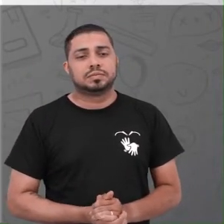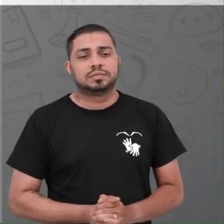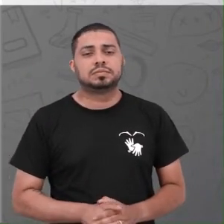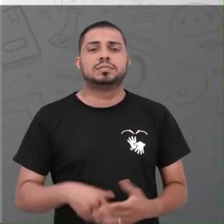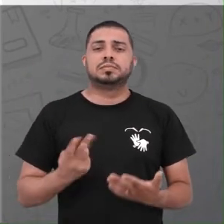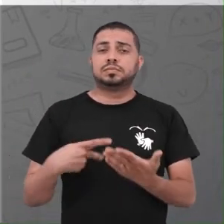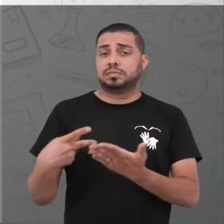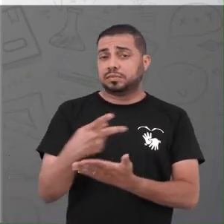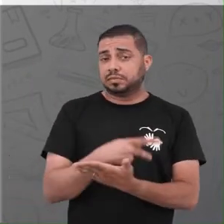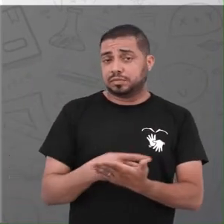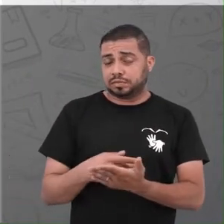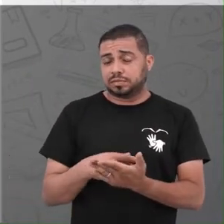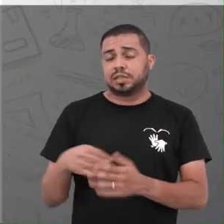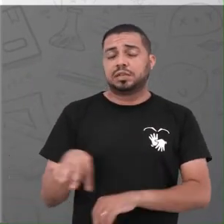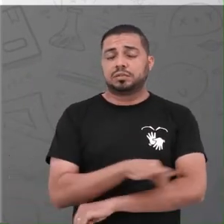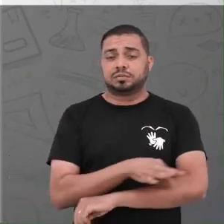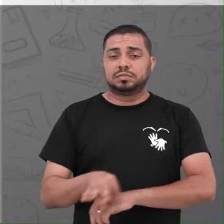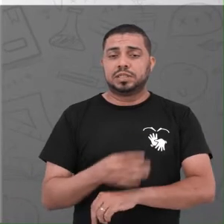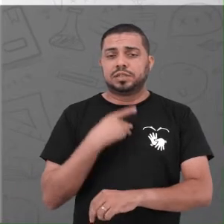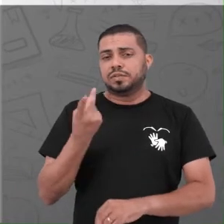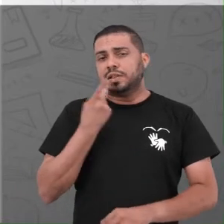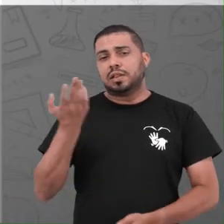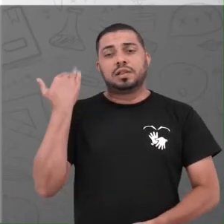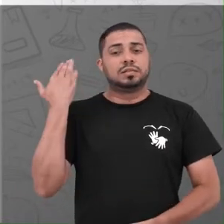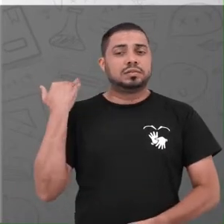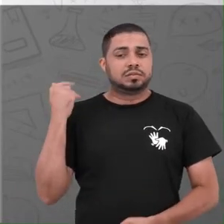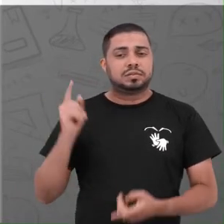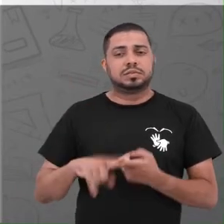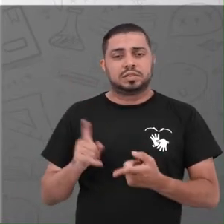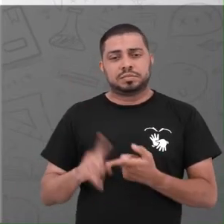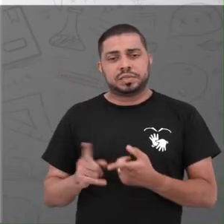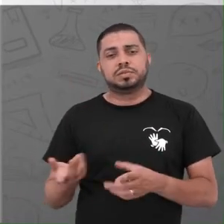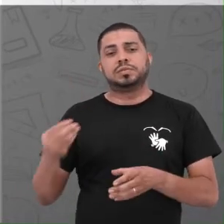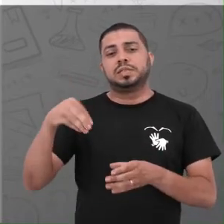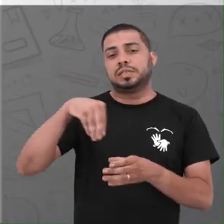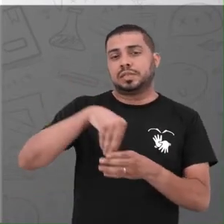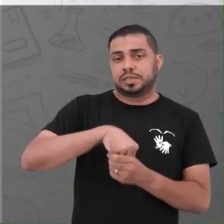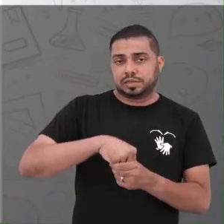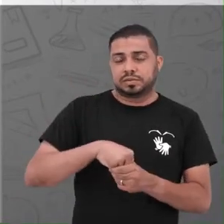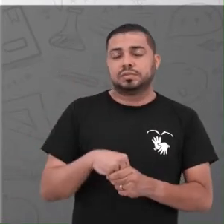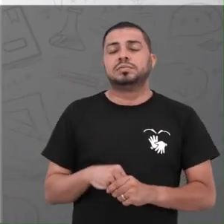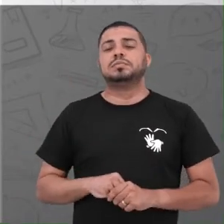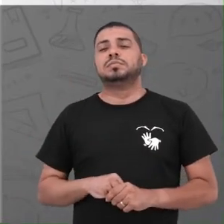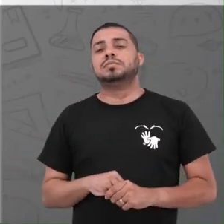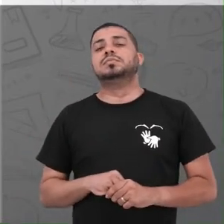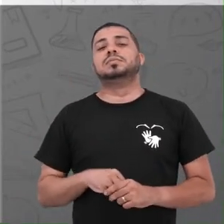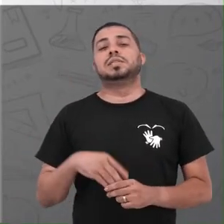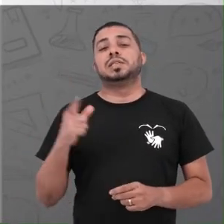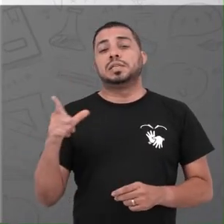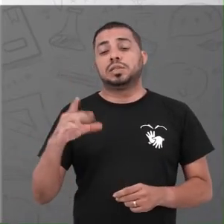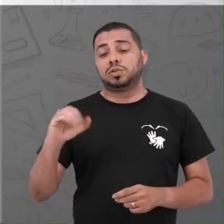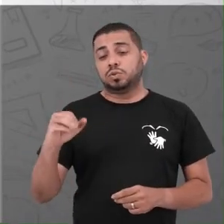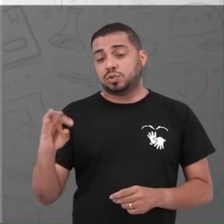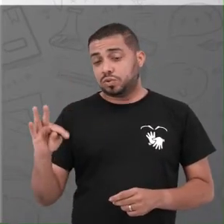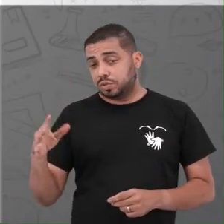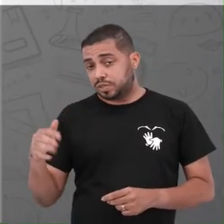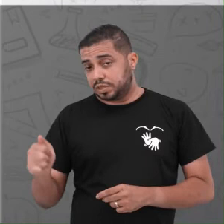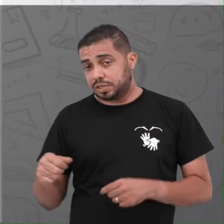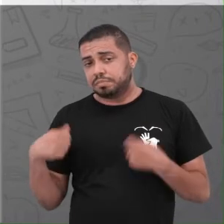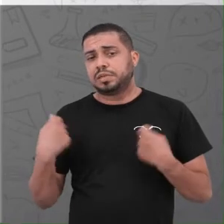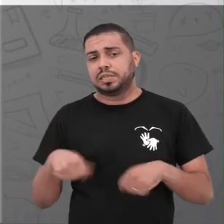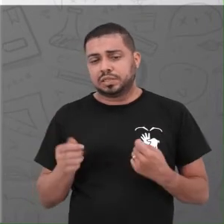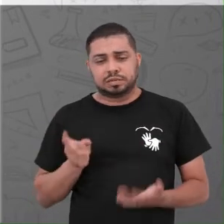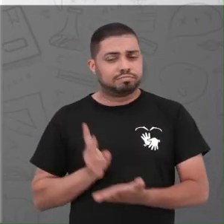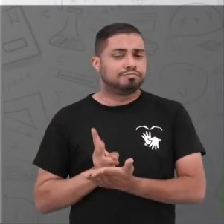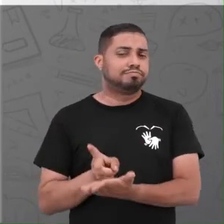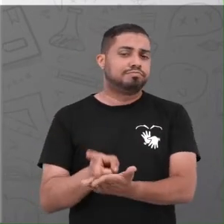No desenho arquitetônico, como eu tinha falado anteriormente, e também no de interiores, as cotas elas têm que ser